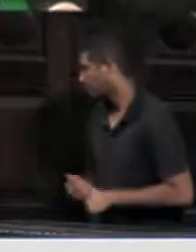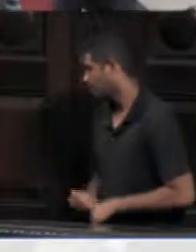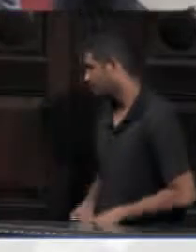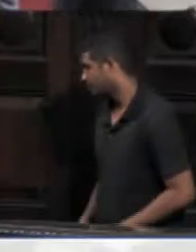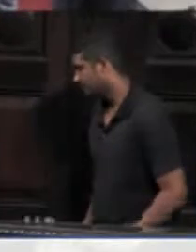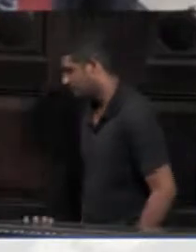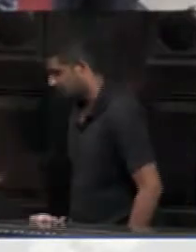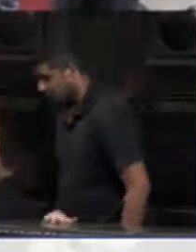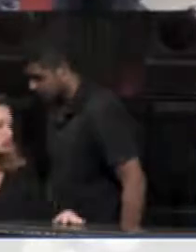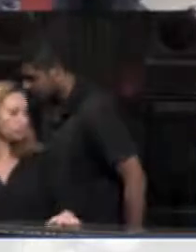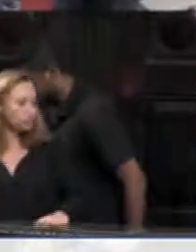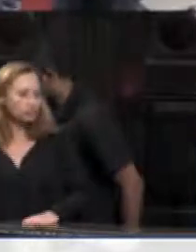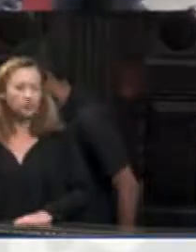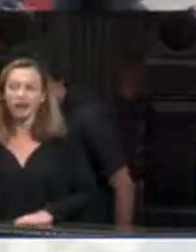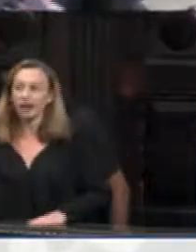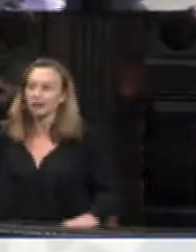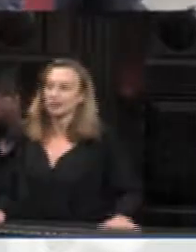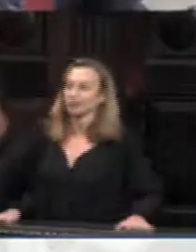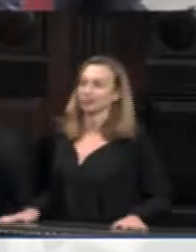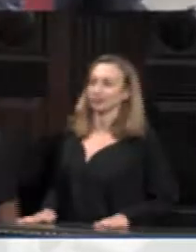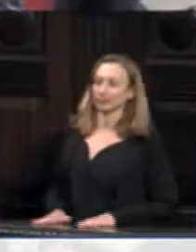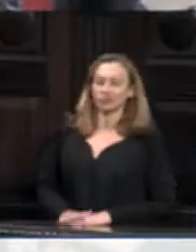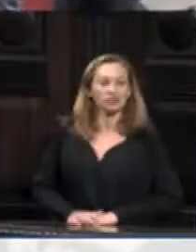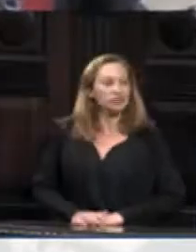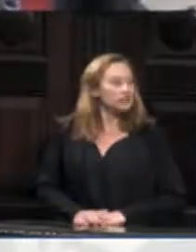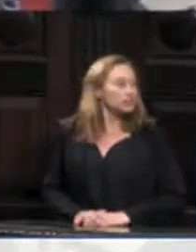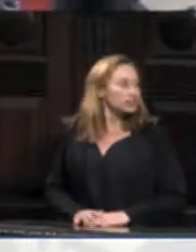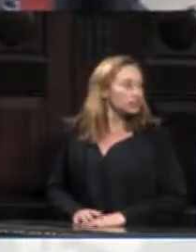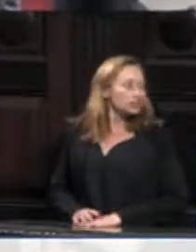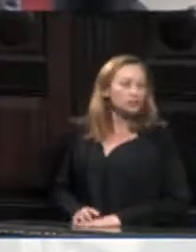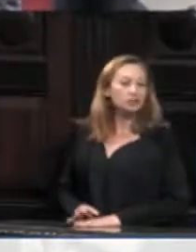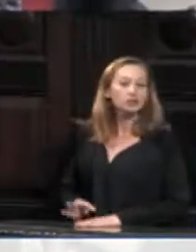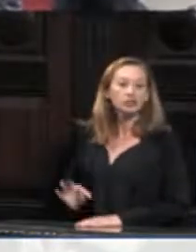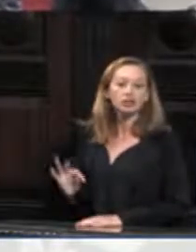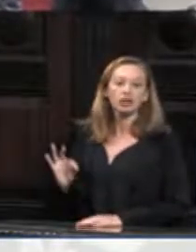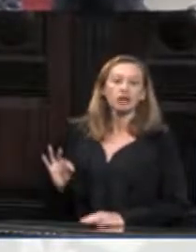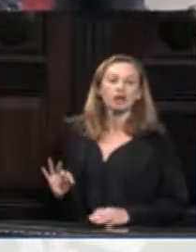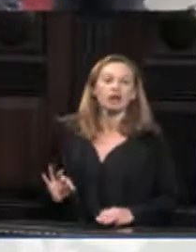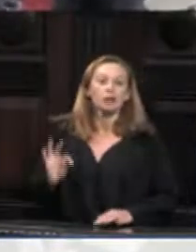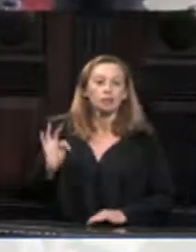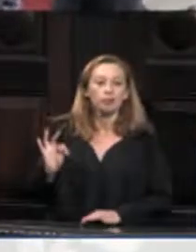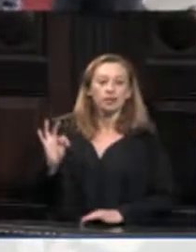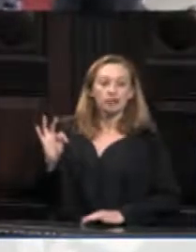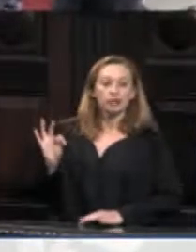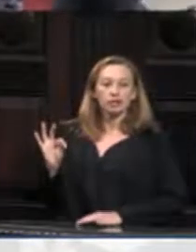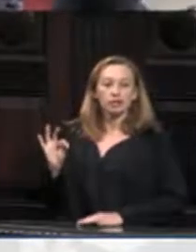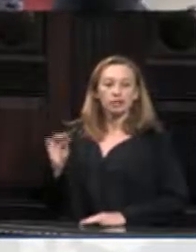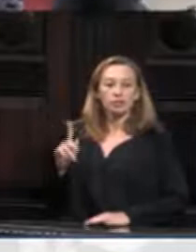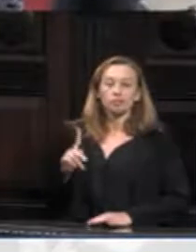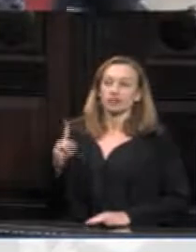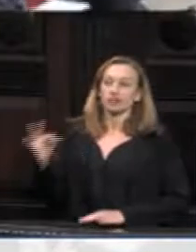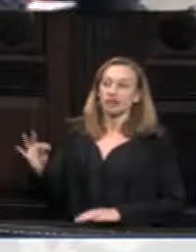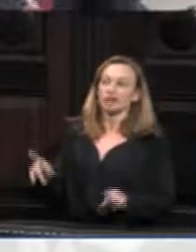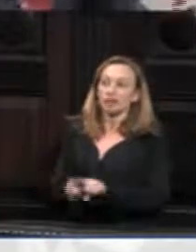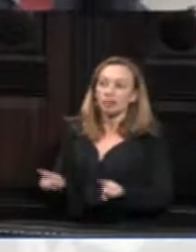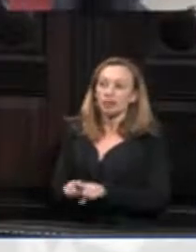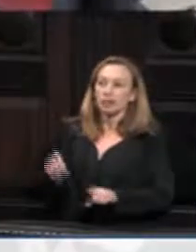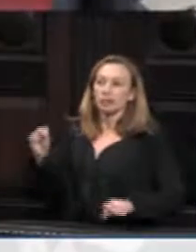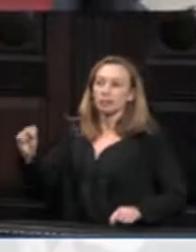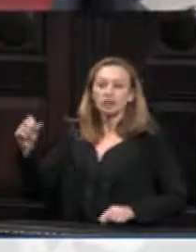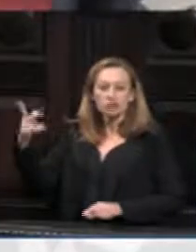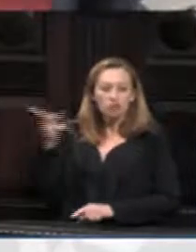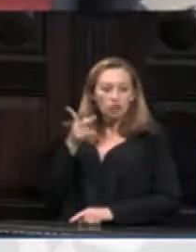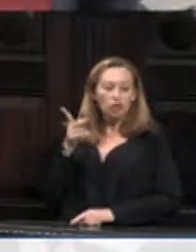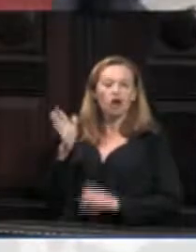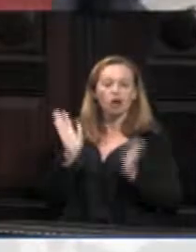Presidente. Já estão prejudicados os destaques do PT e do PSOL, tá certo? Eu quero agora ouvir o deputado Paulo